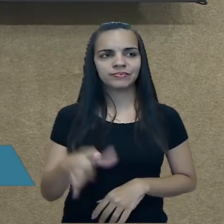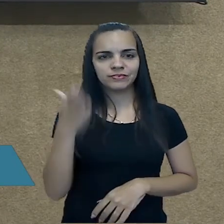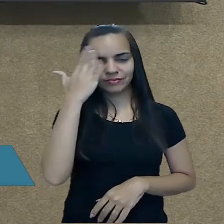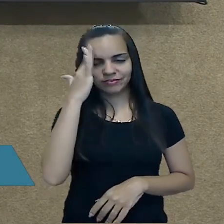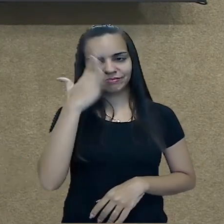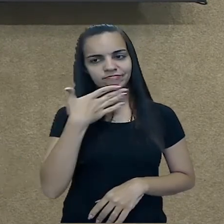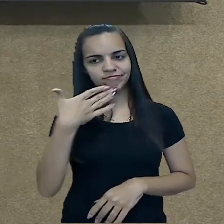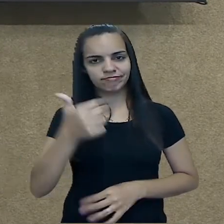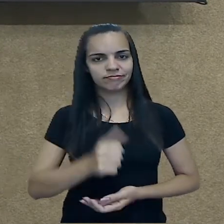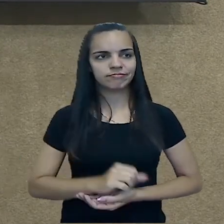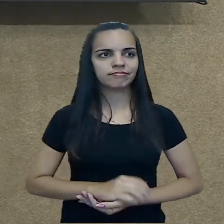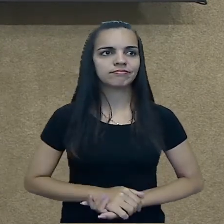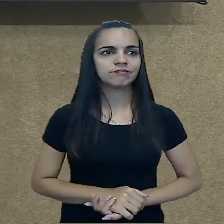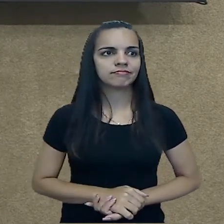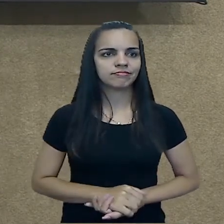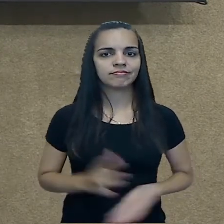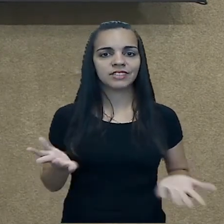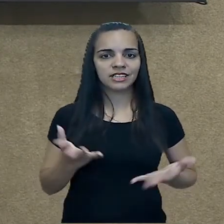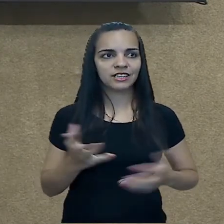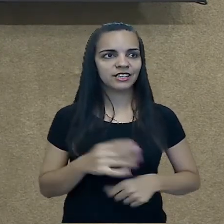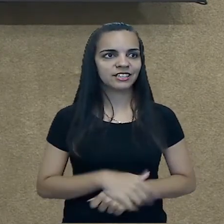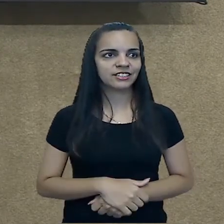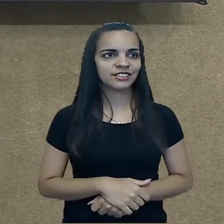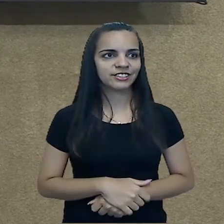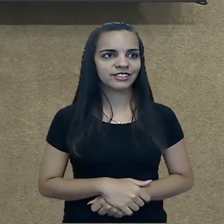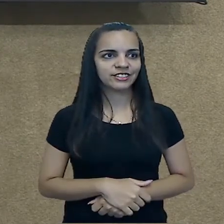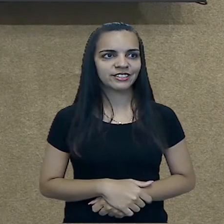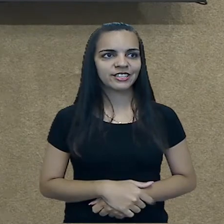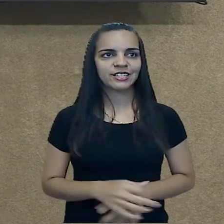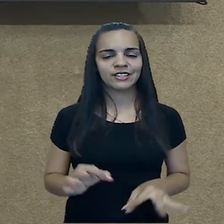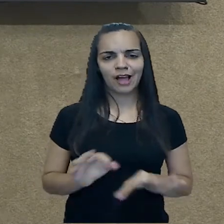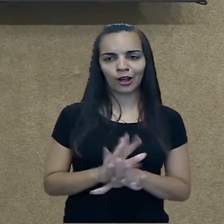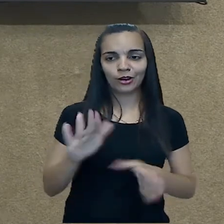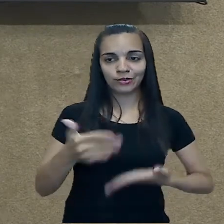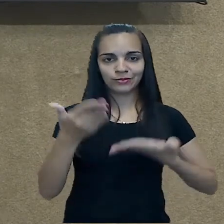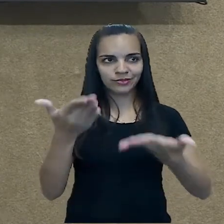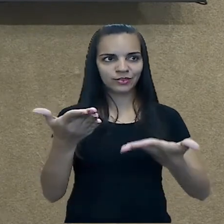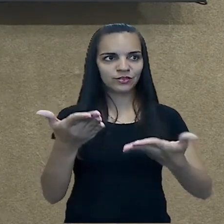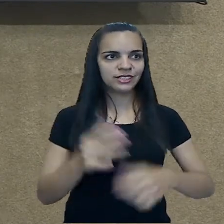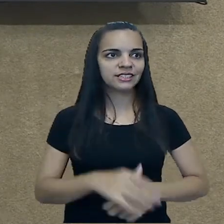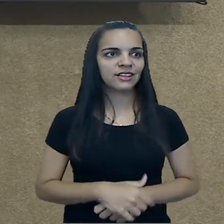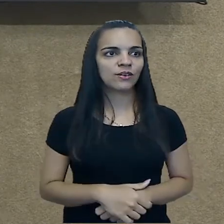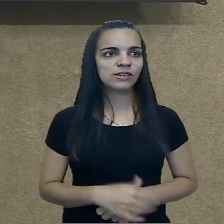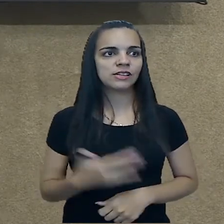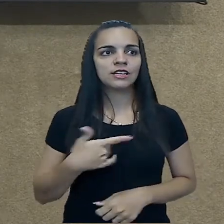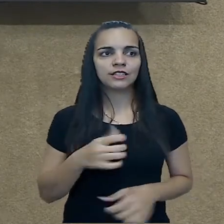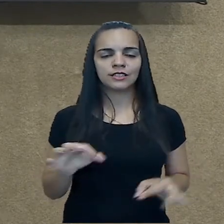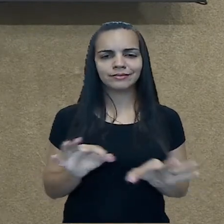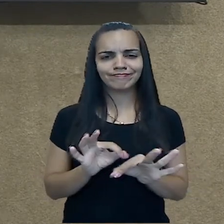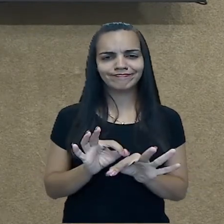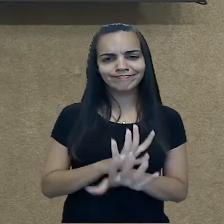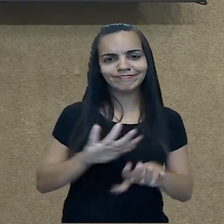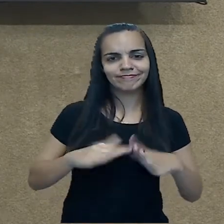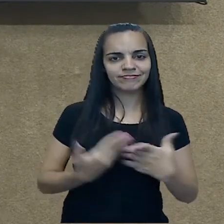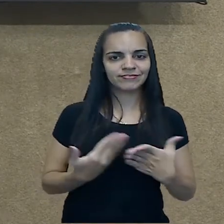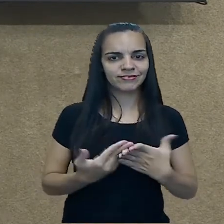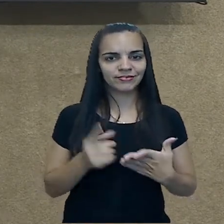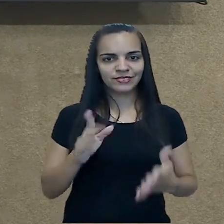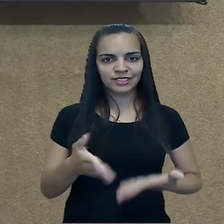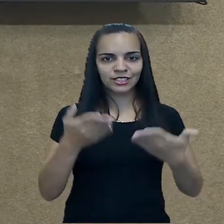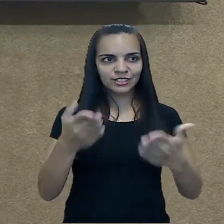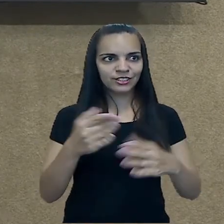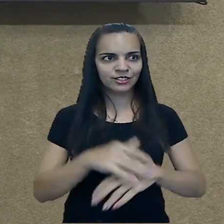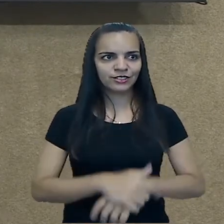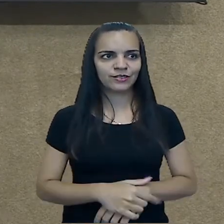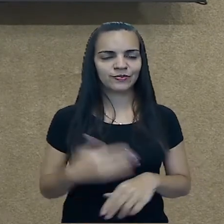conhecimentos. E agora é com vocês, estudantes. Muito bem, finalizamos a nossa aula e agora vocês vão lá acessar